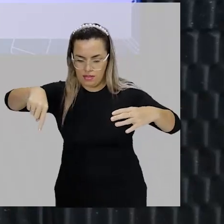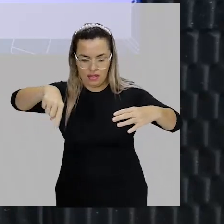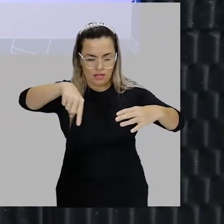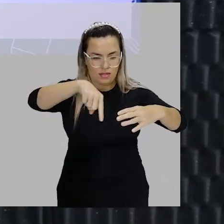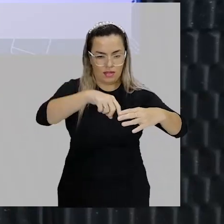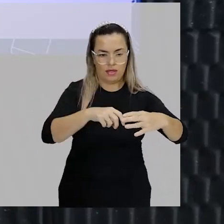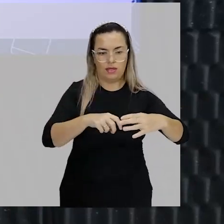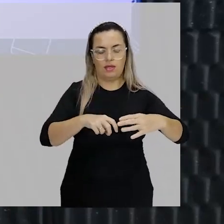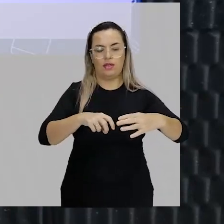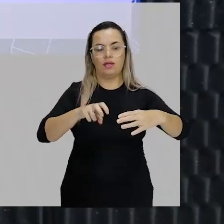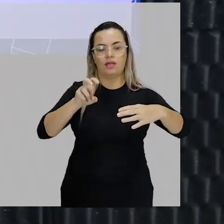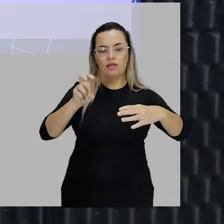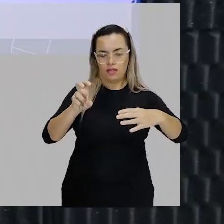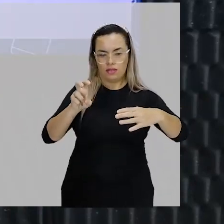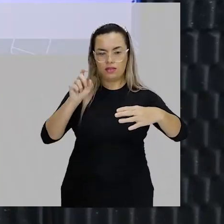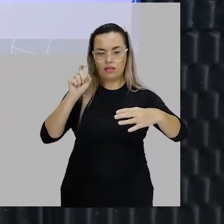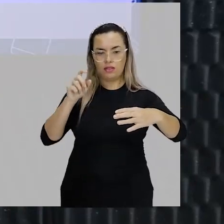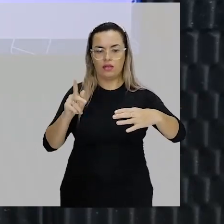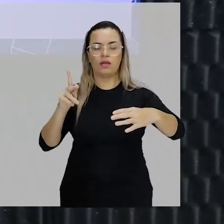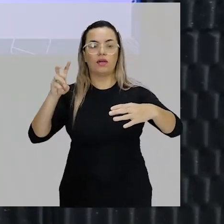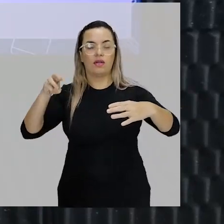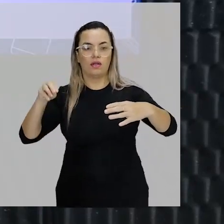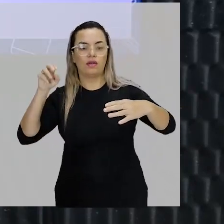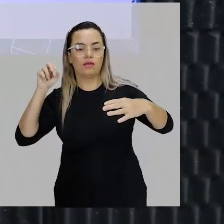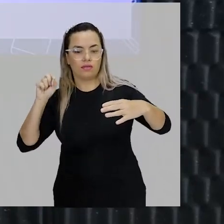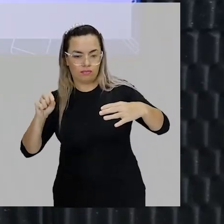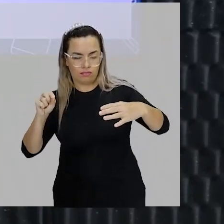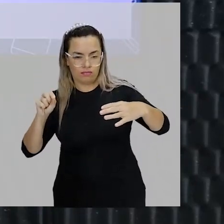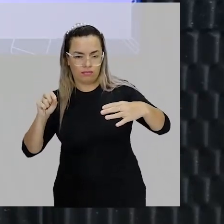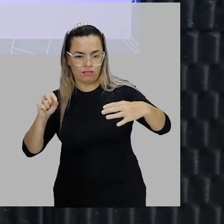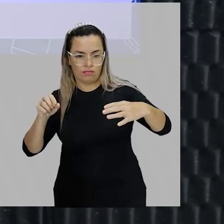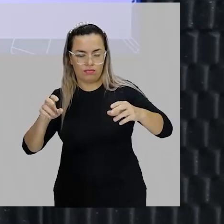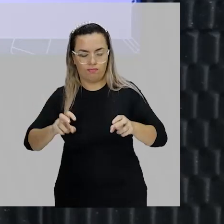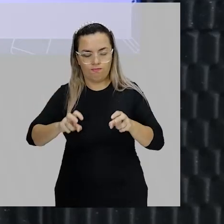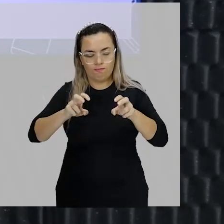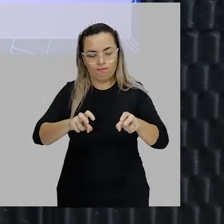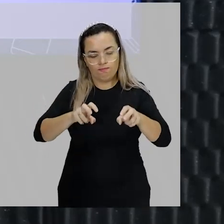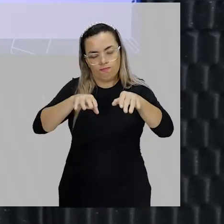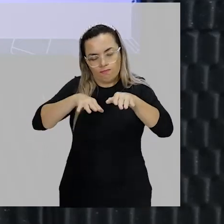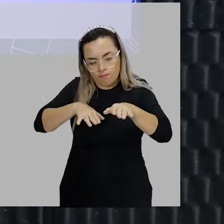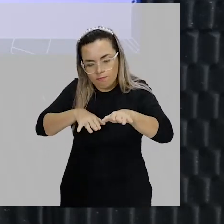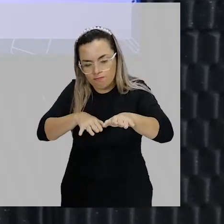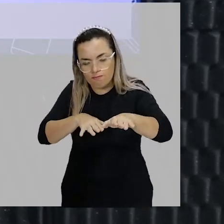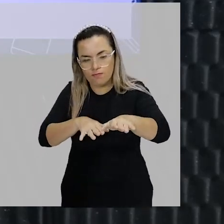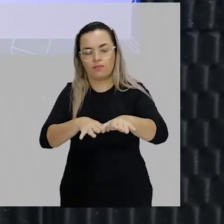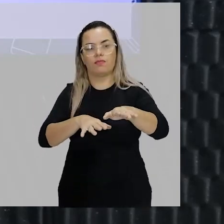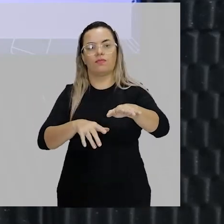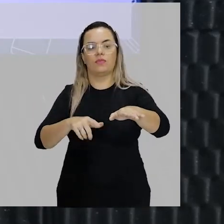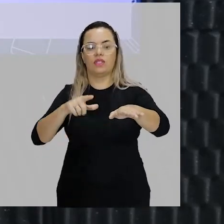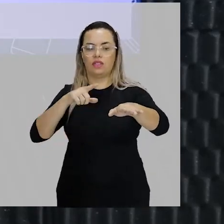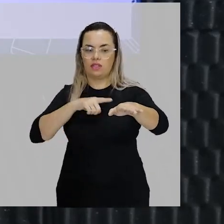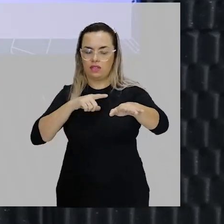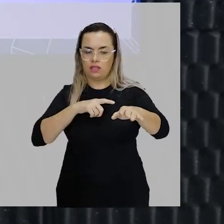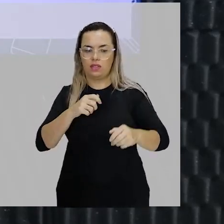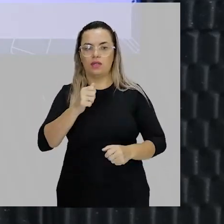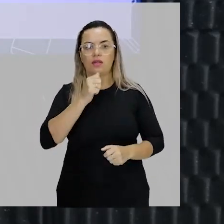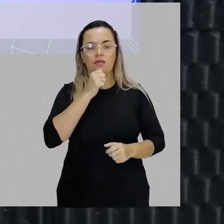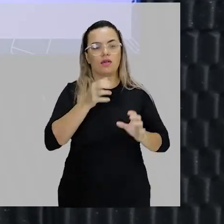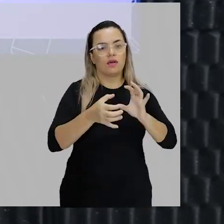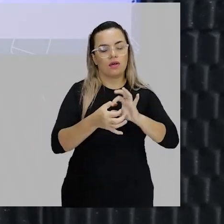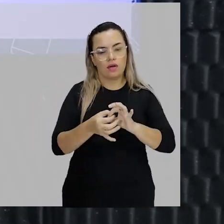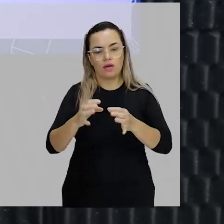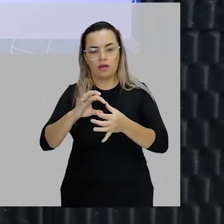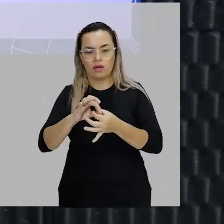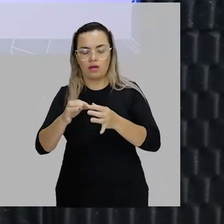são realizadas, de coisas que são realizadas na pista de atletismo. Tá certo? Existe ainda nos Jogos